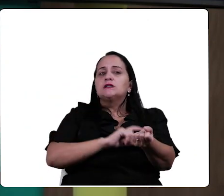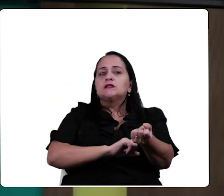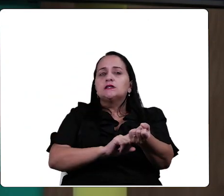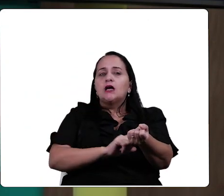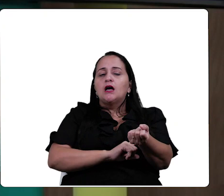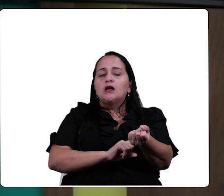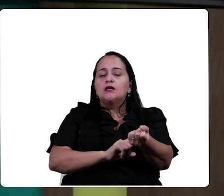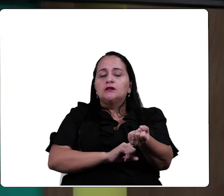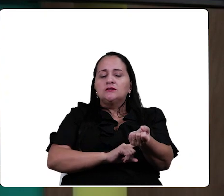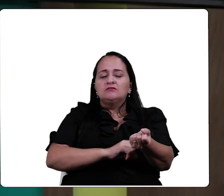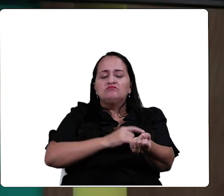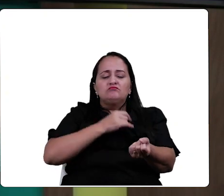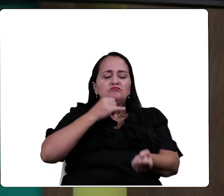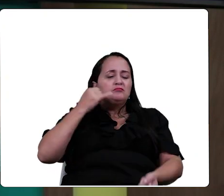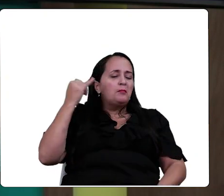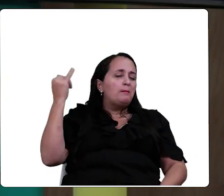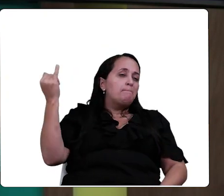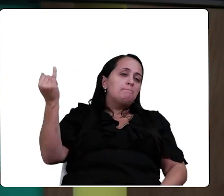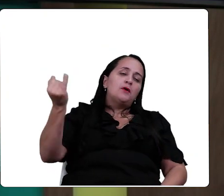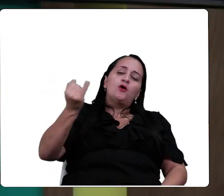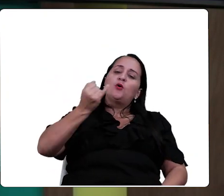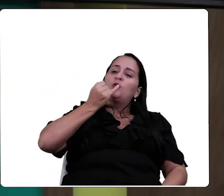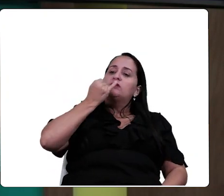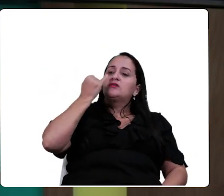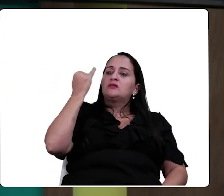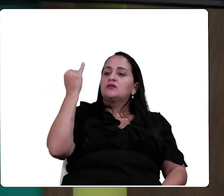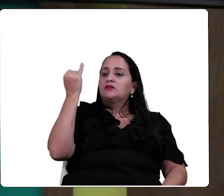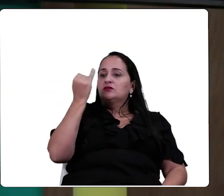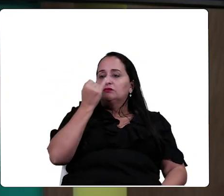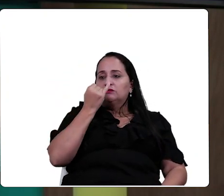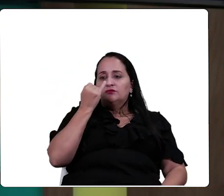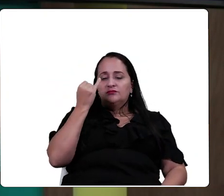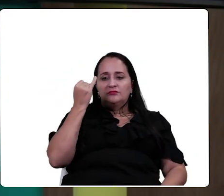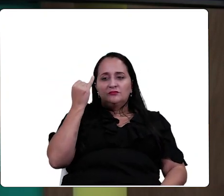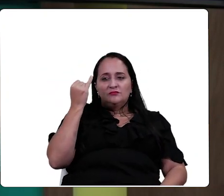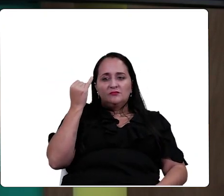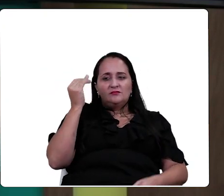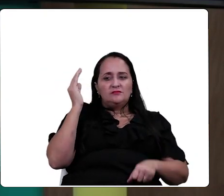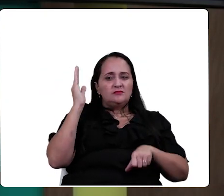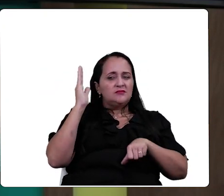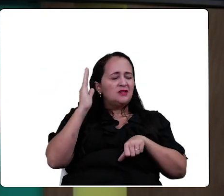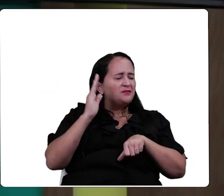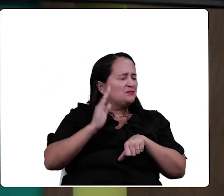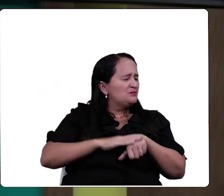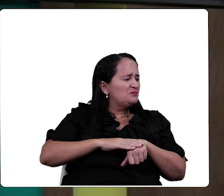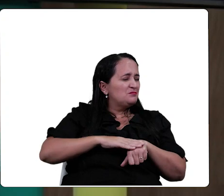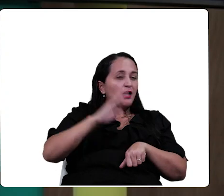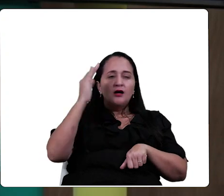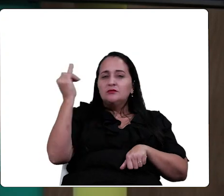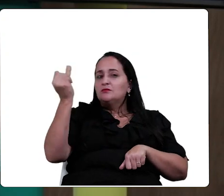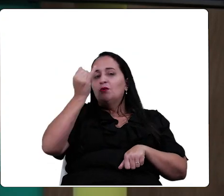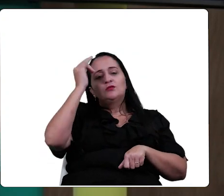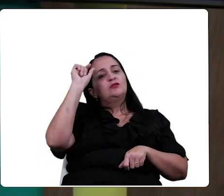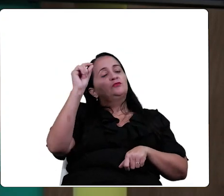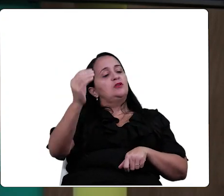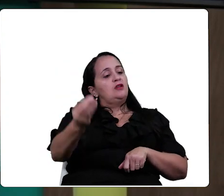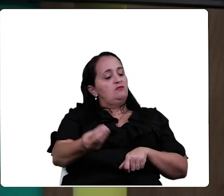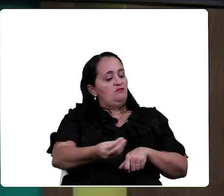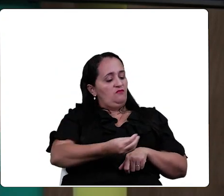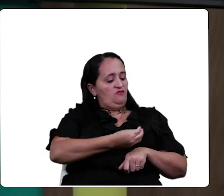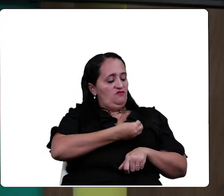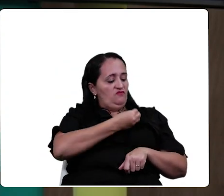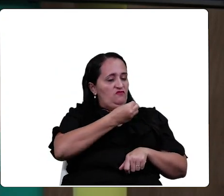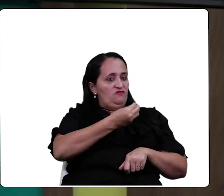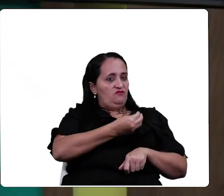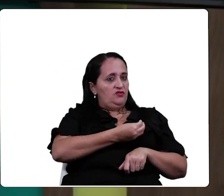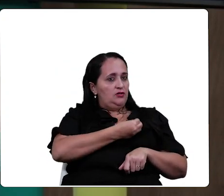importante, só que mais do que importante, né, do que o sangue, são as vidas. Então, o tamanho da